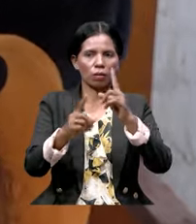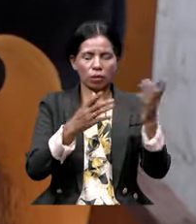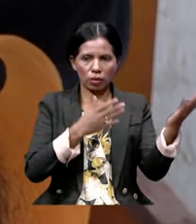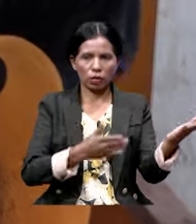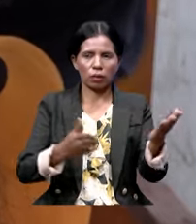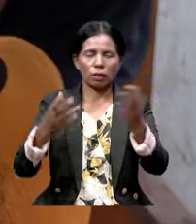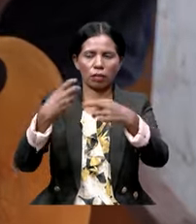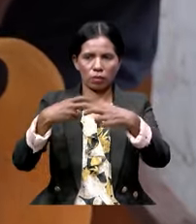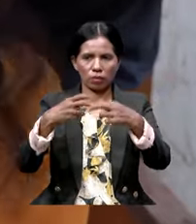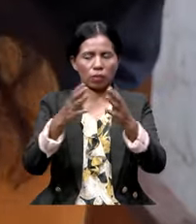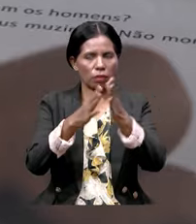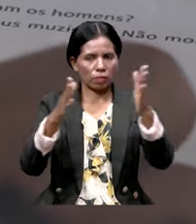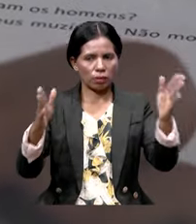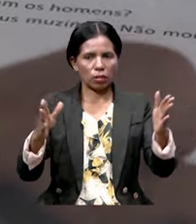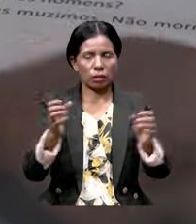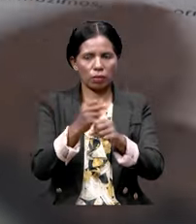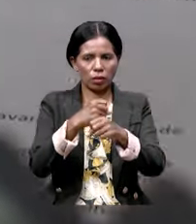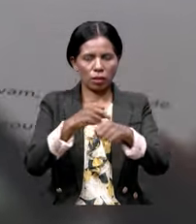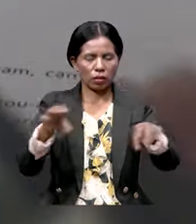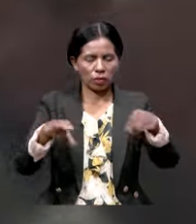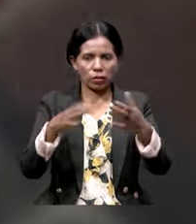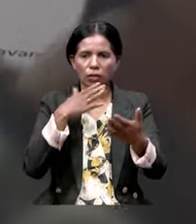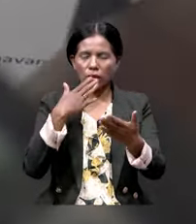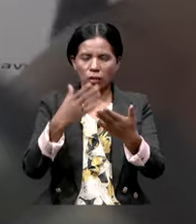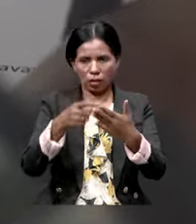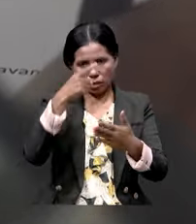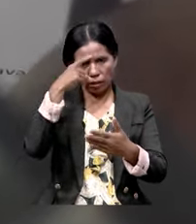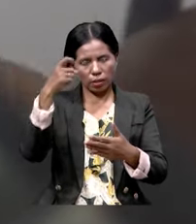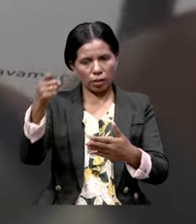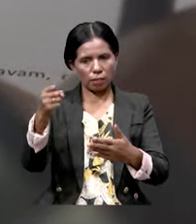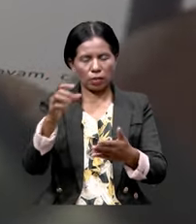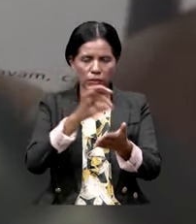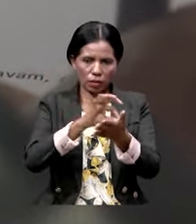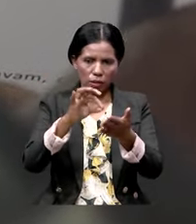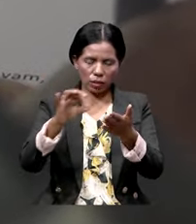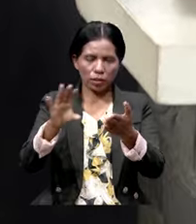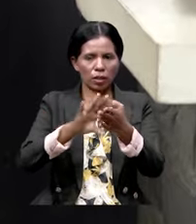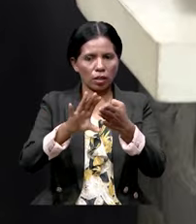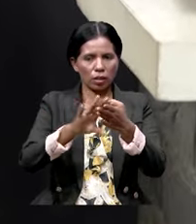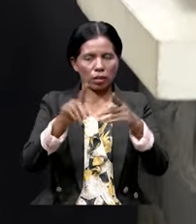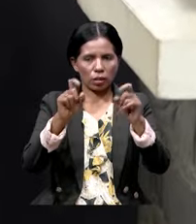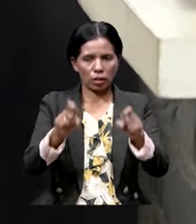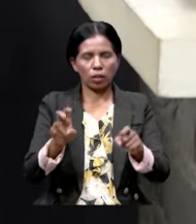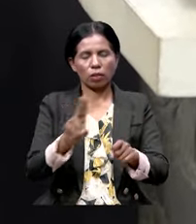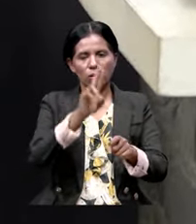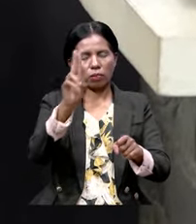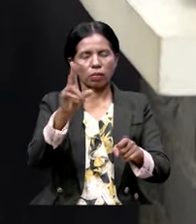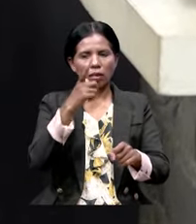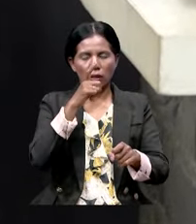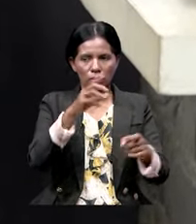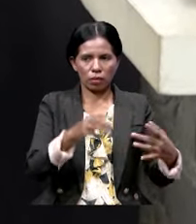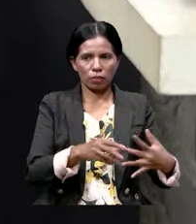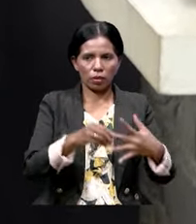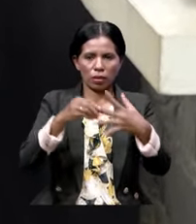lorimos impacto bot a tu halau serviço ho dia tamba a tu hakere carta ruma tem que usa li oficial